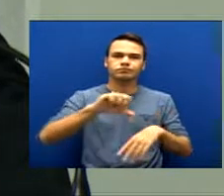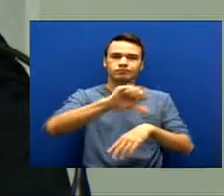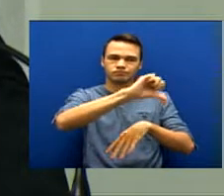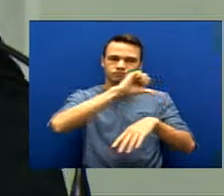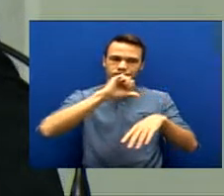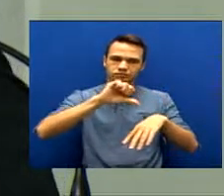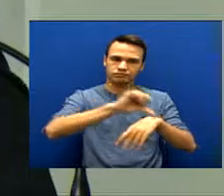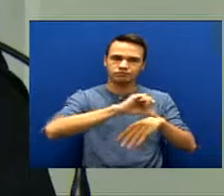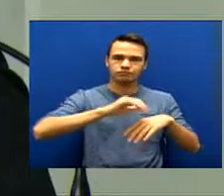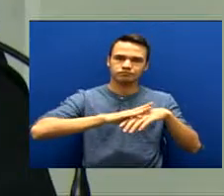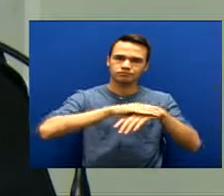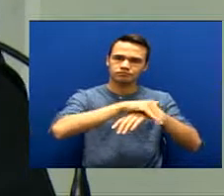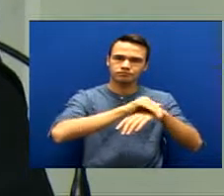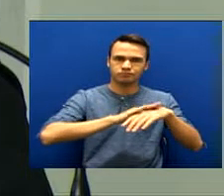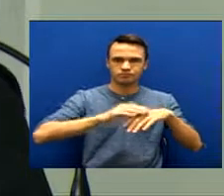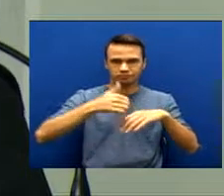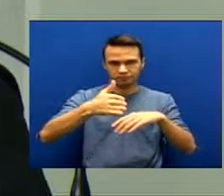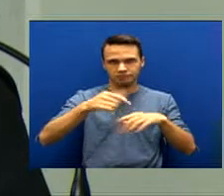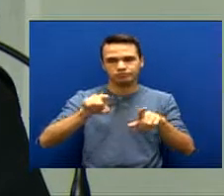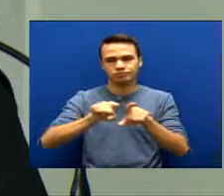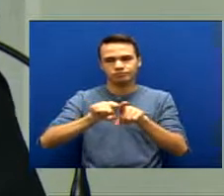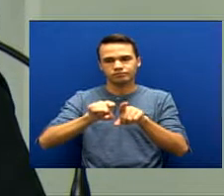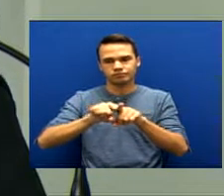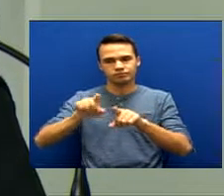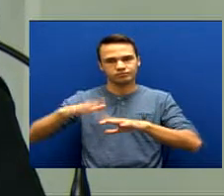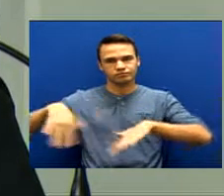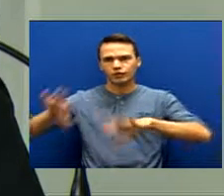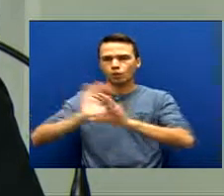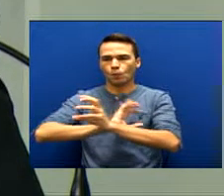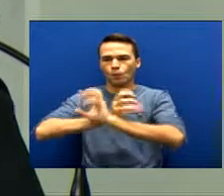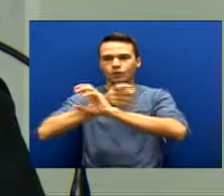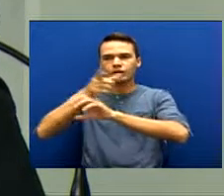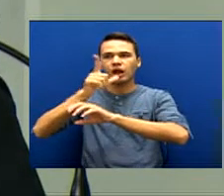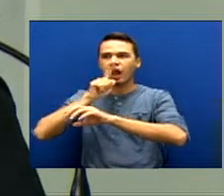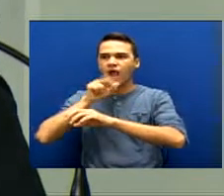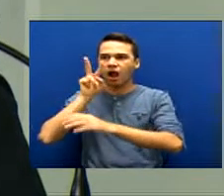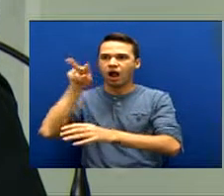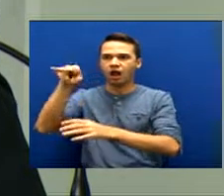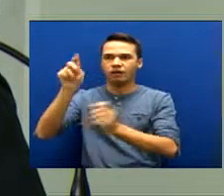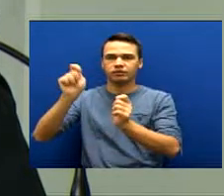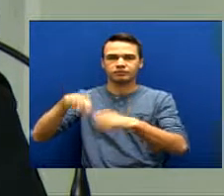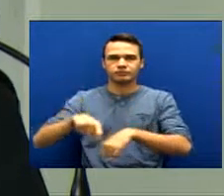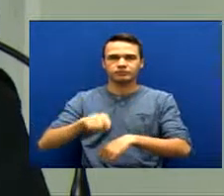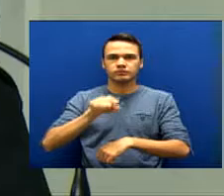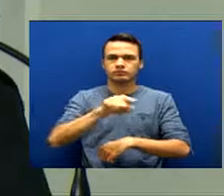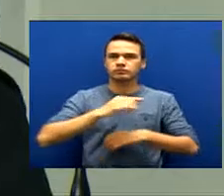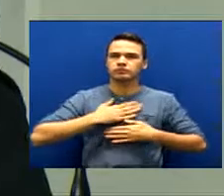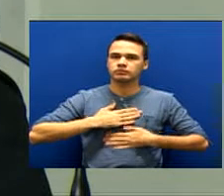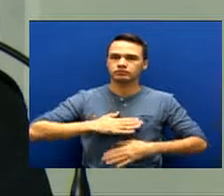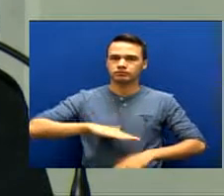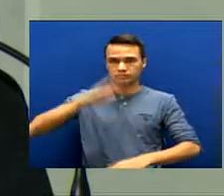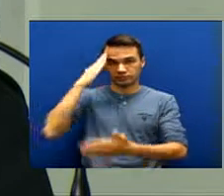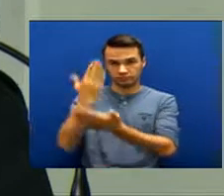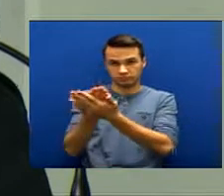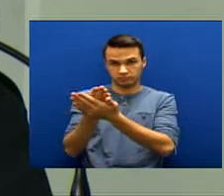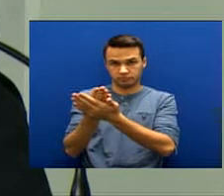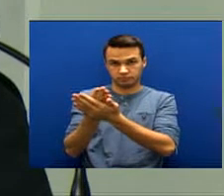isso faz grande diferença. Não te espantes, não te assombres, não tenha medo, aquiete-se.